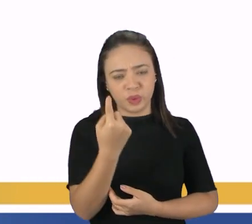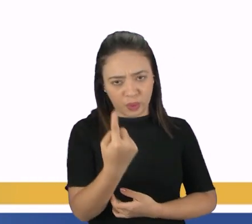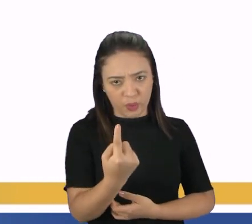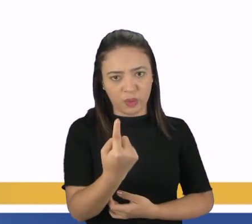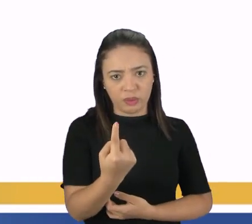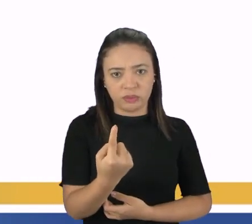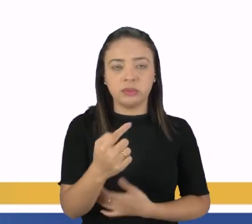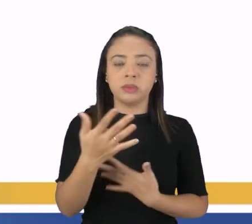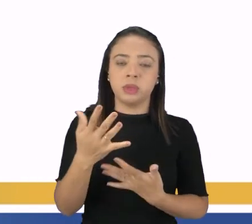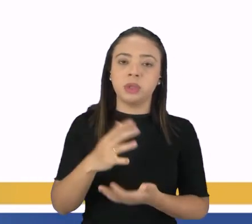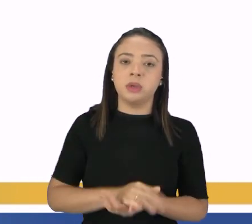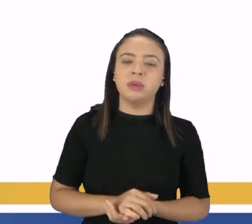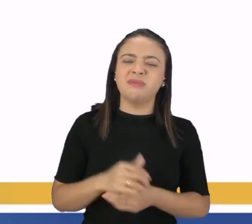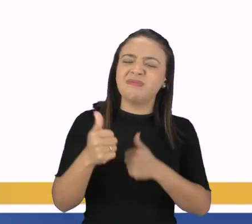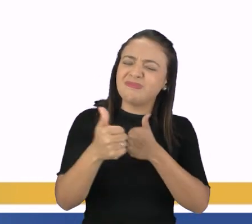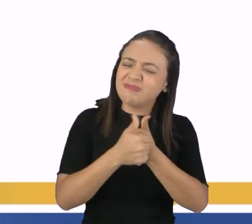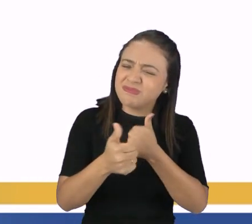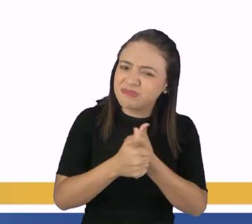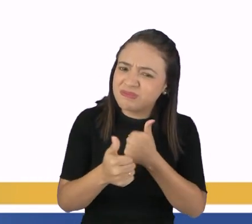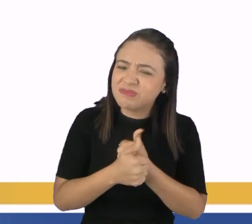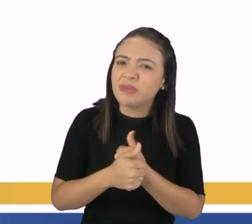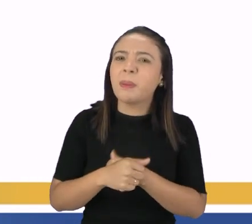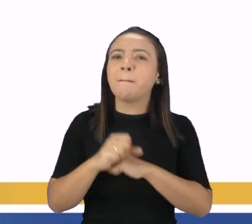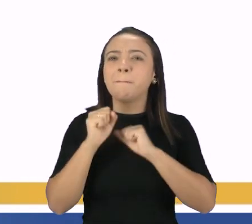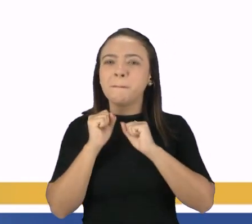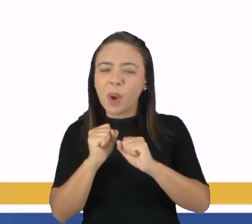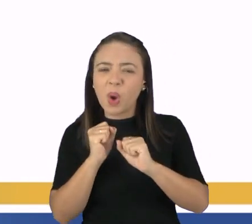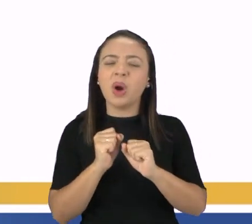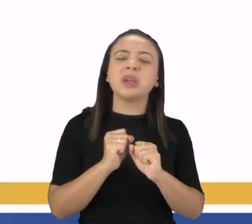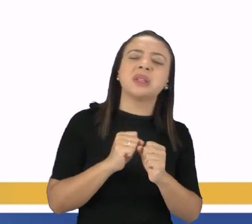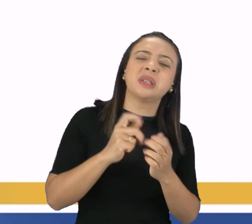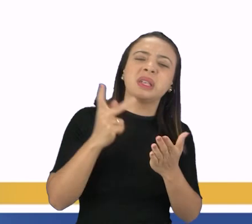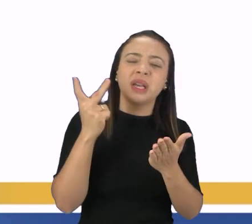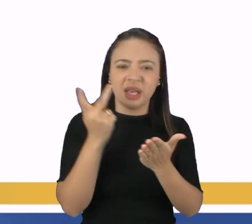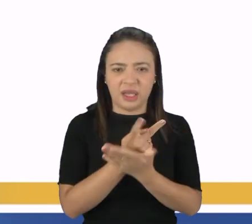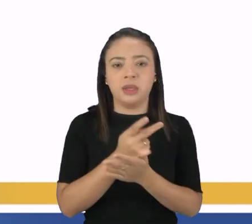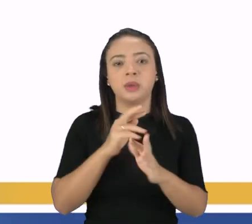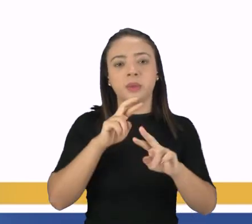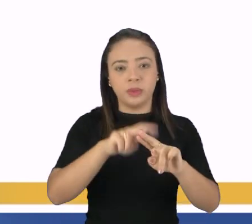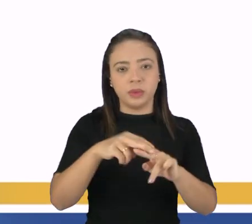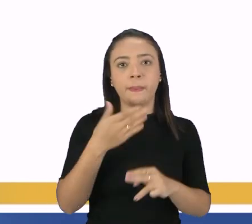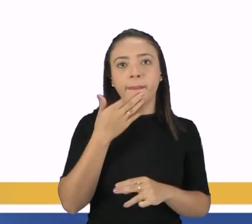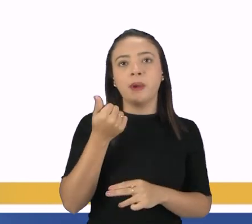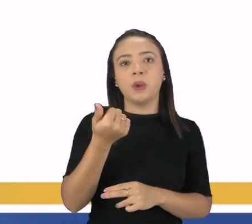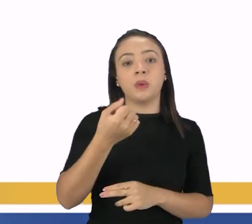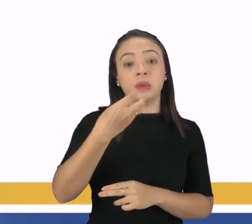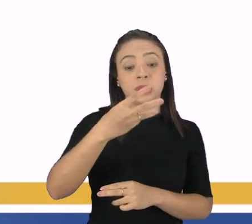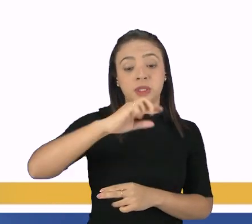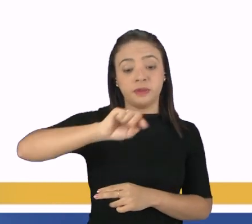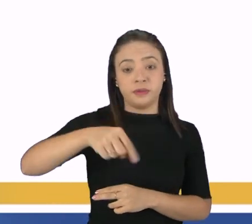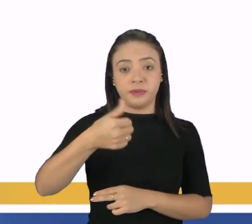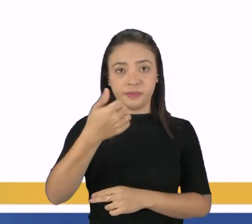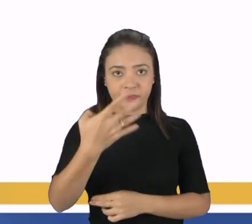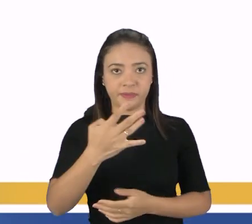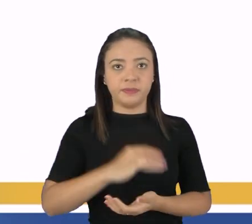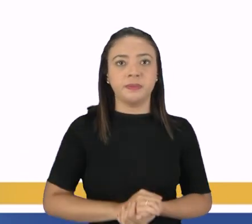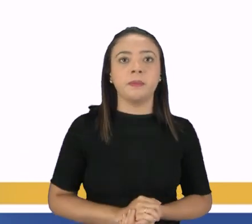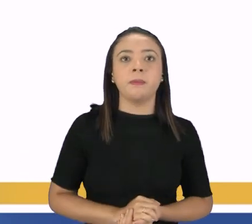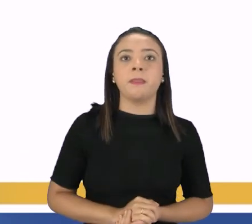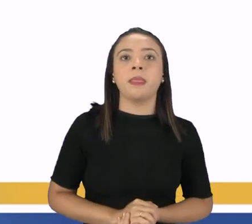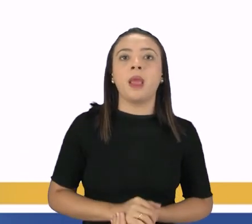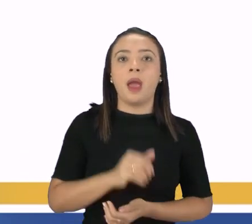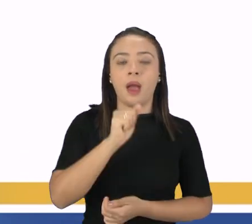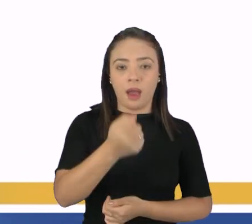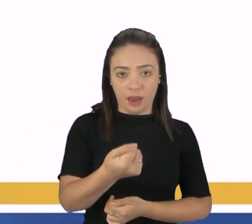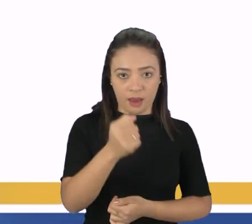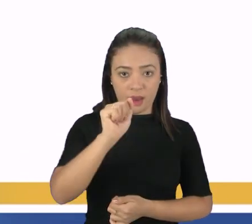valor da área não vai ser tão preciso como 3,14, tá certo? Então, substituindo o π por